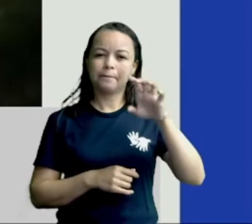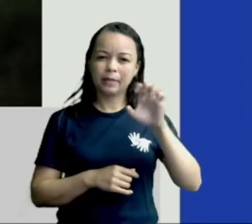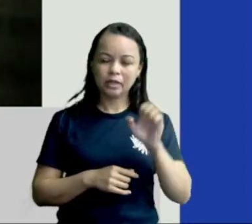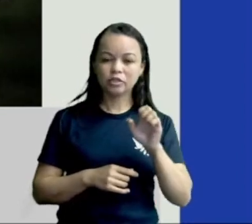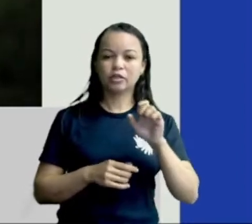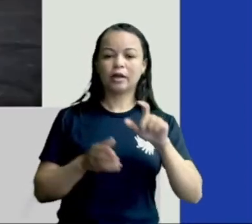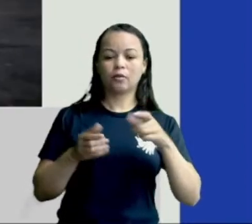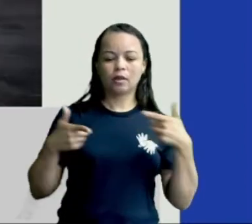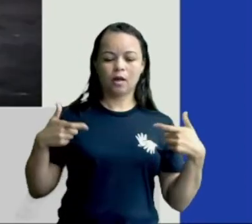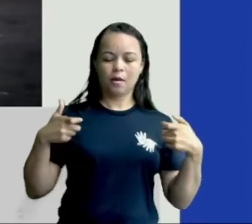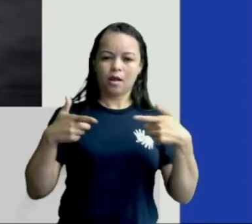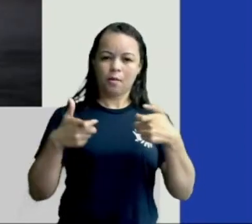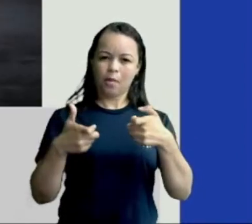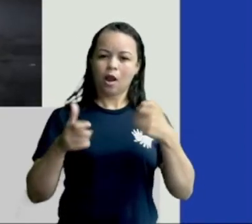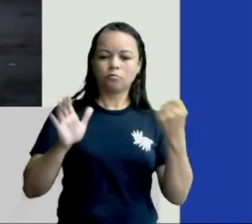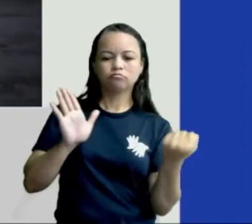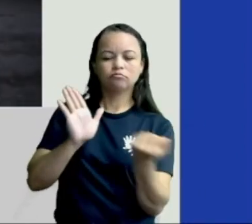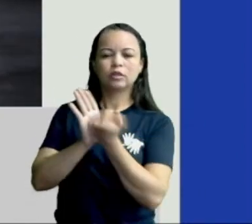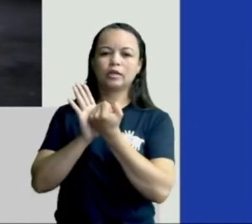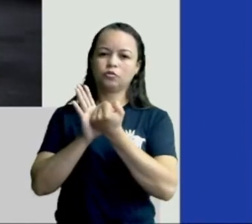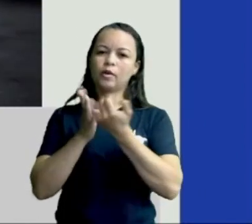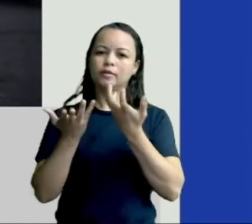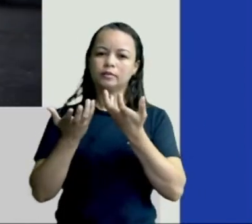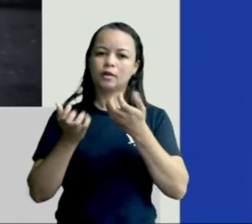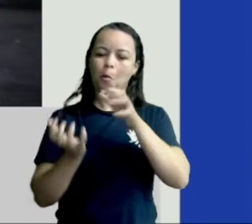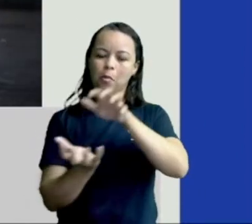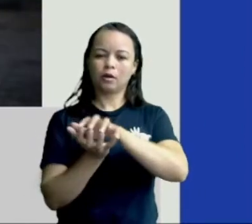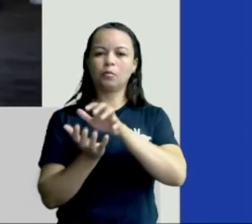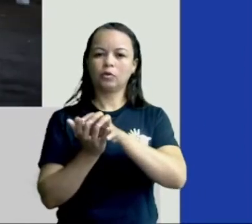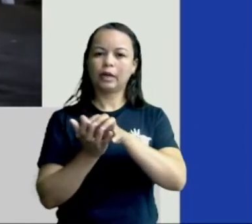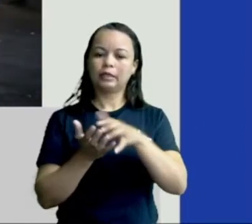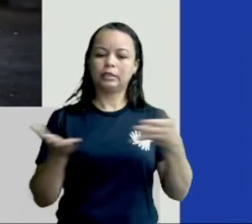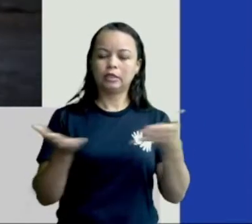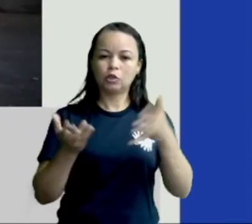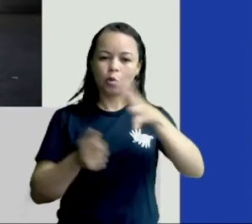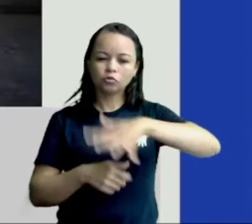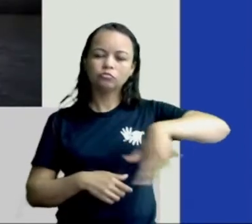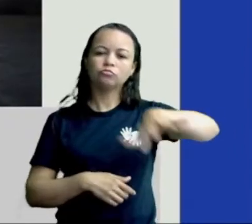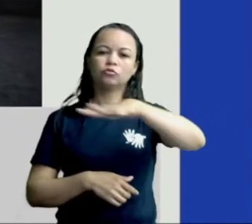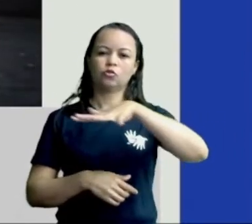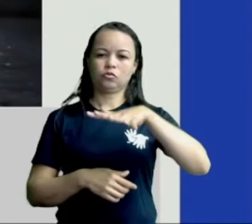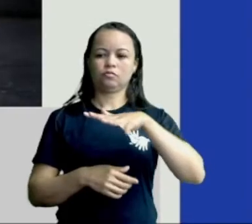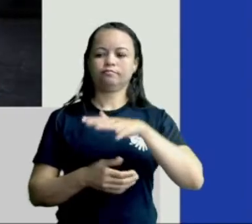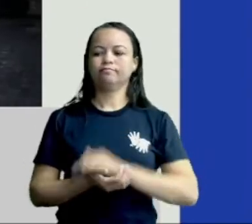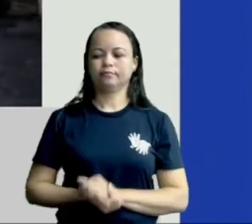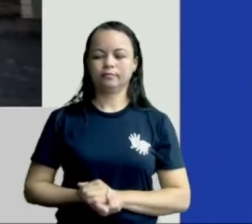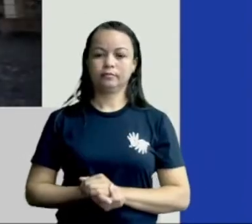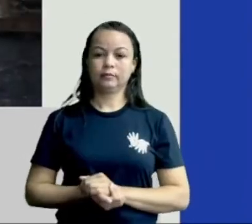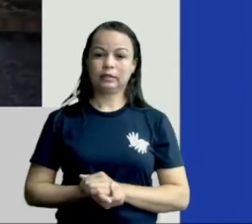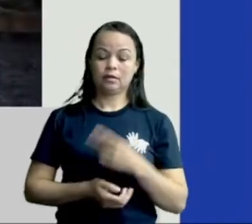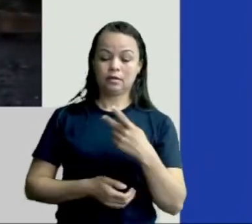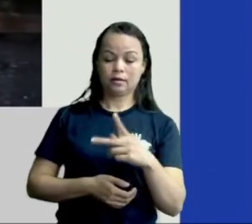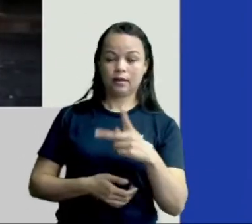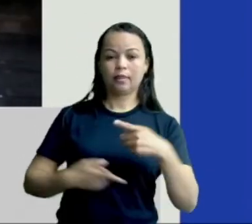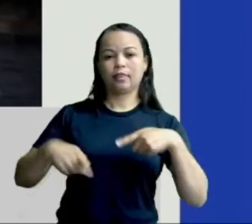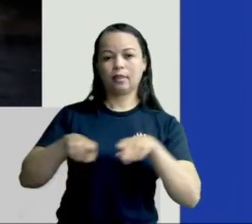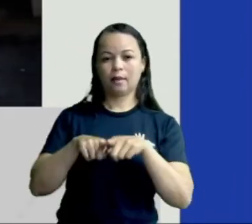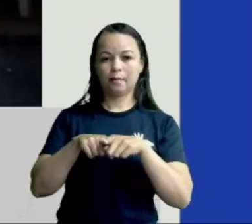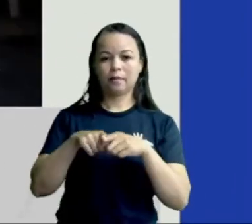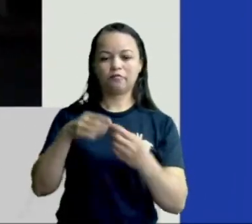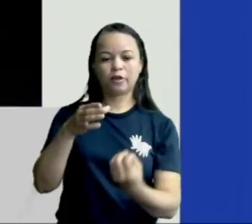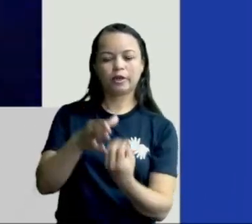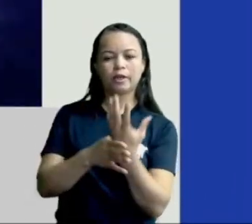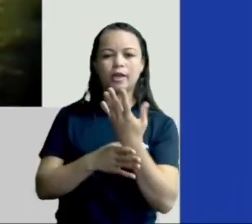insurreição pernambucana e do que hoje se tornou uma nação. Aqui também originou-se o embrião